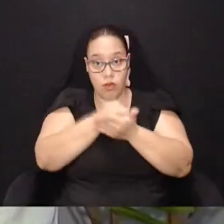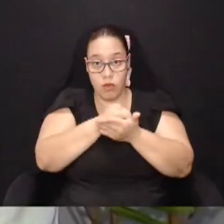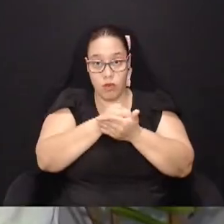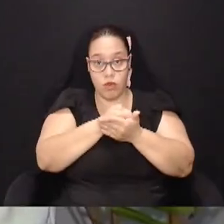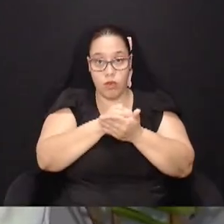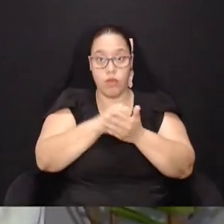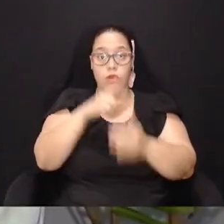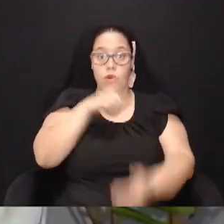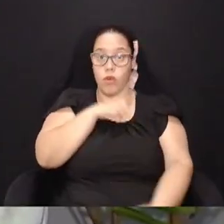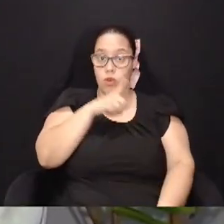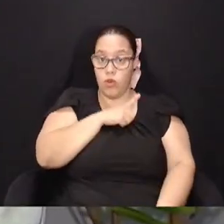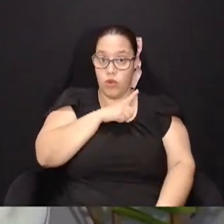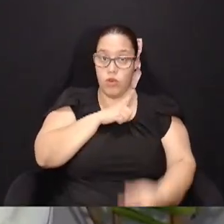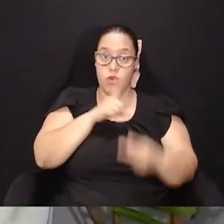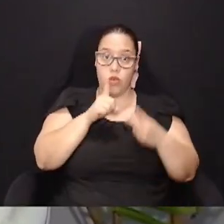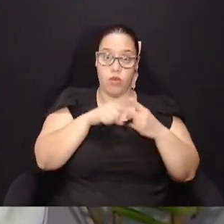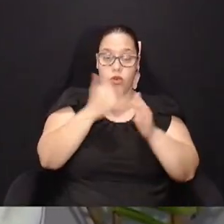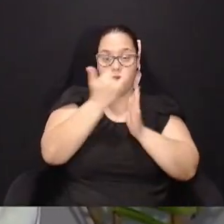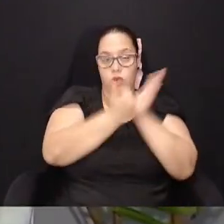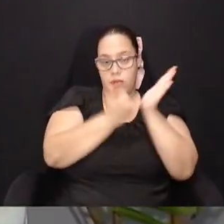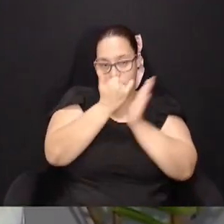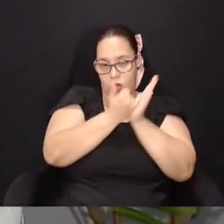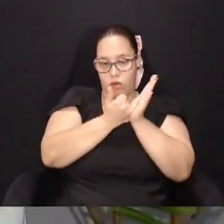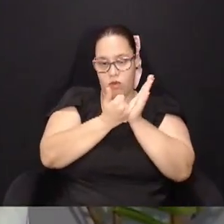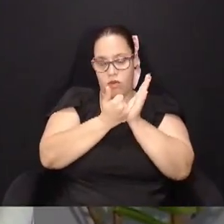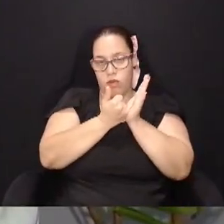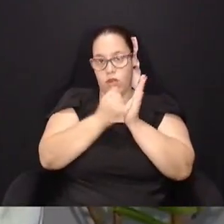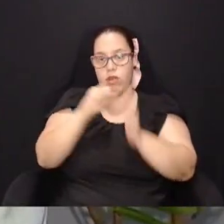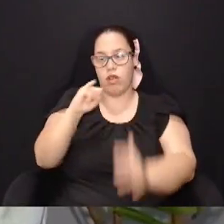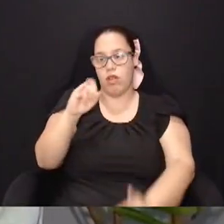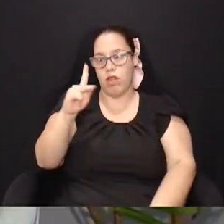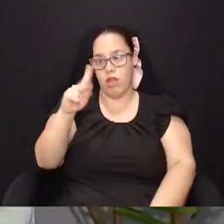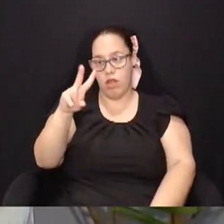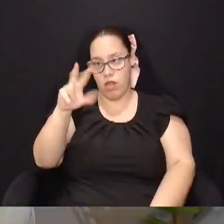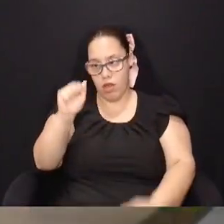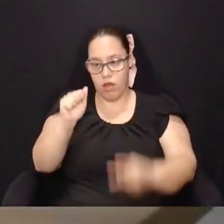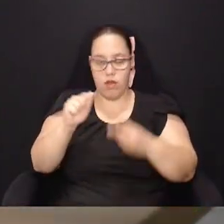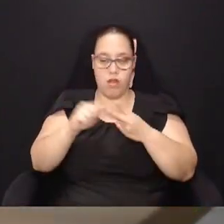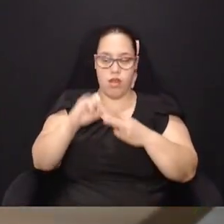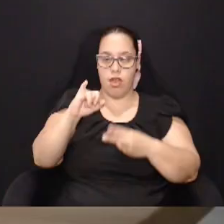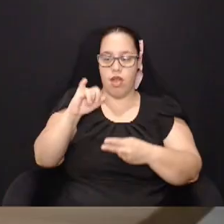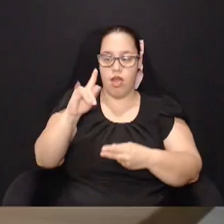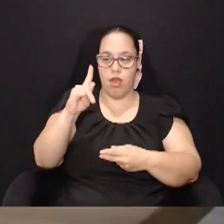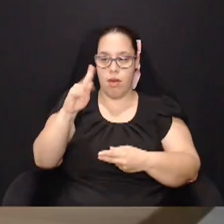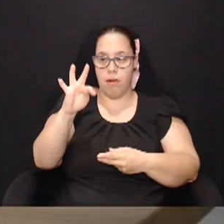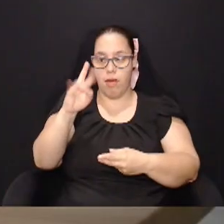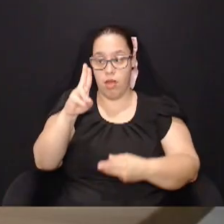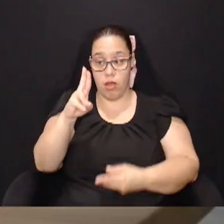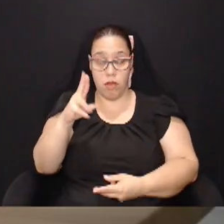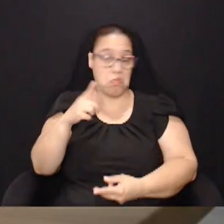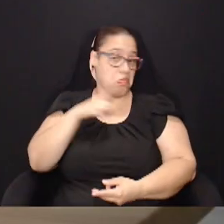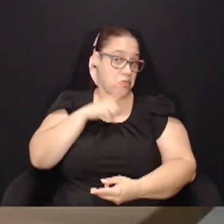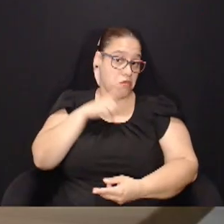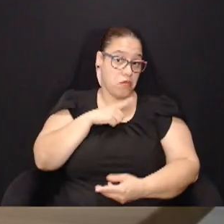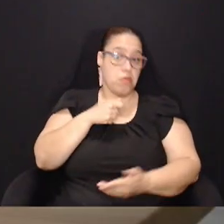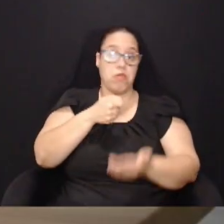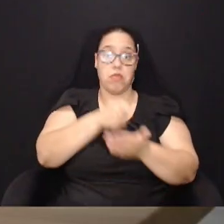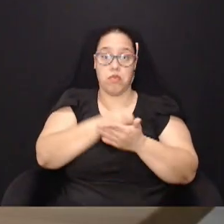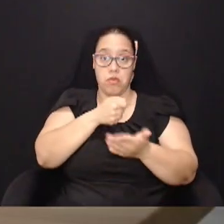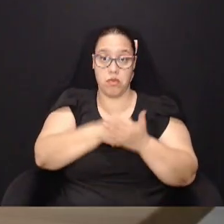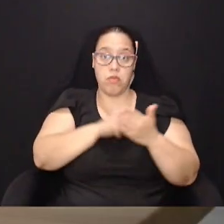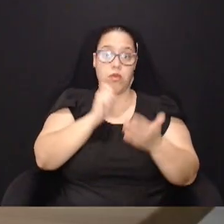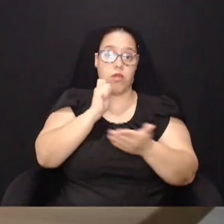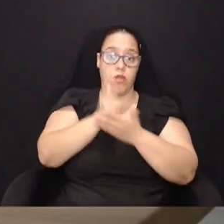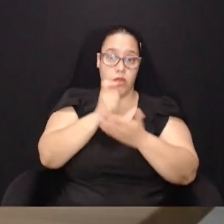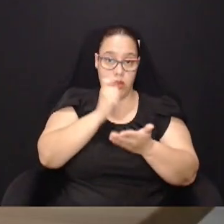com impostos, né, IPVA, IPTU, assim como a gente tem as obrigações dos pagamentos de cartão, daquilo